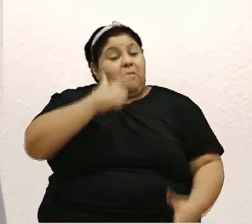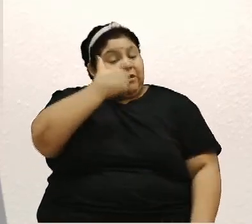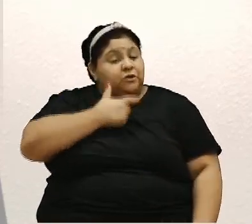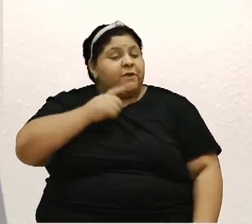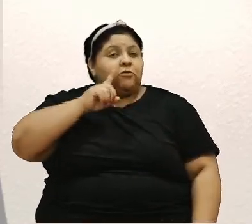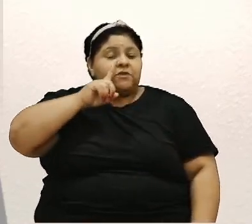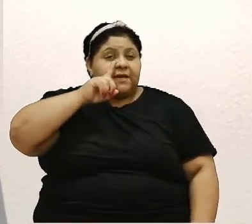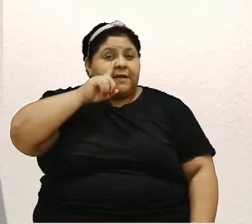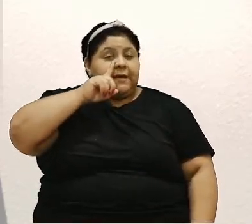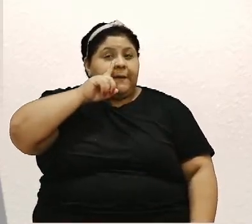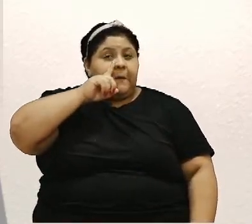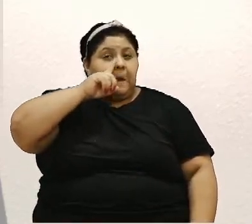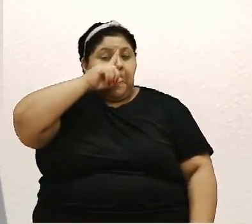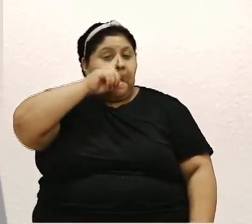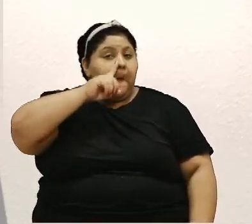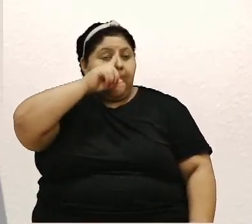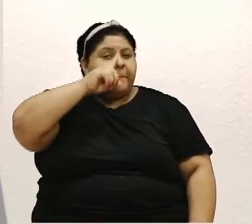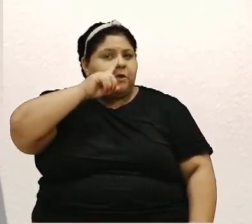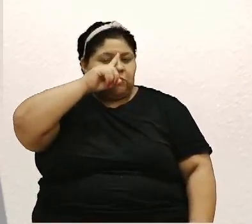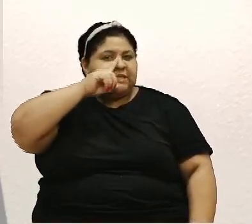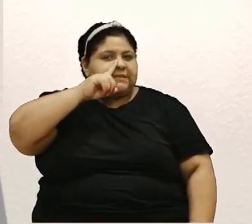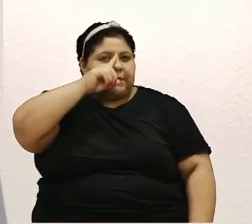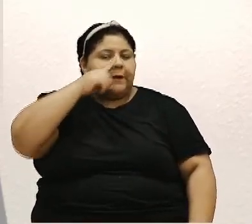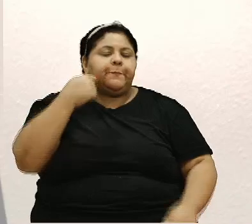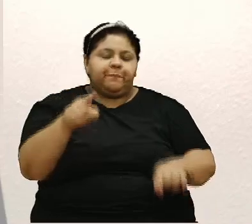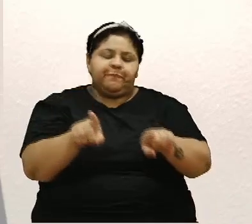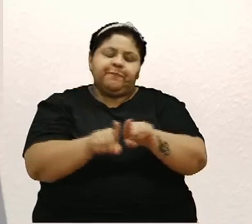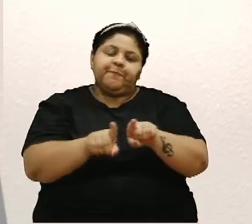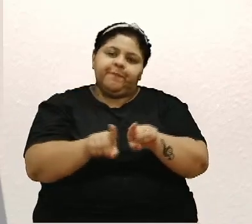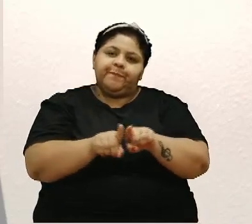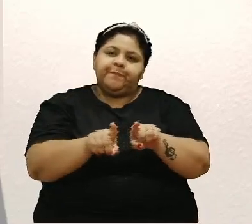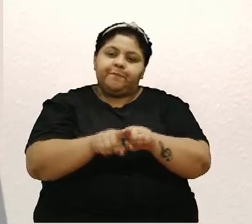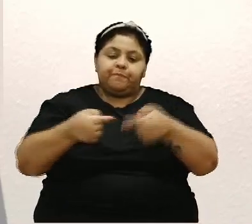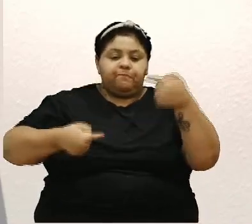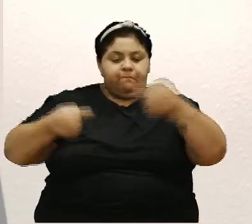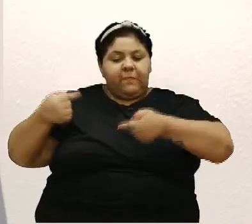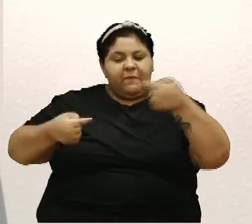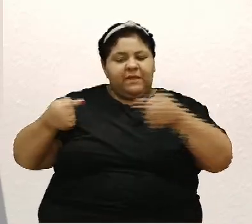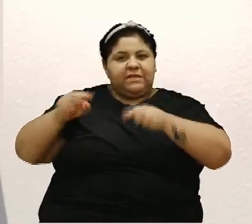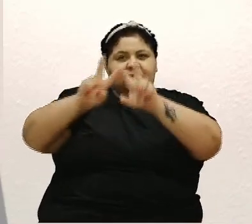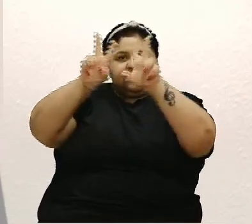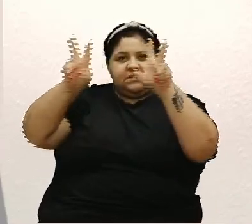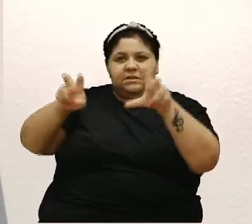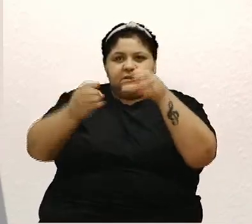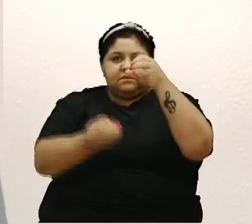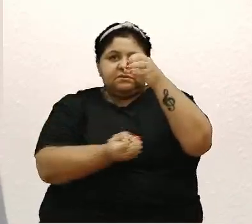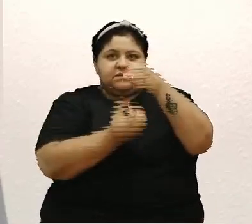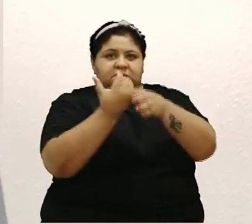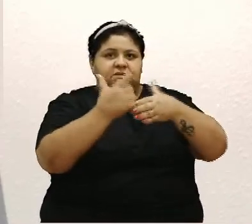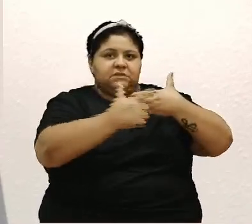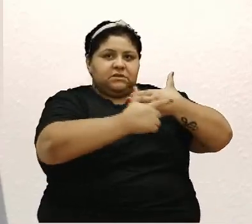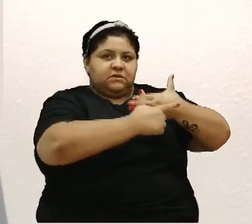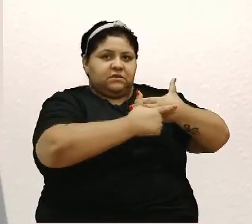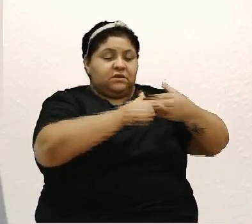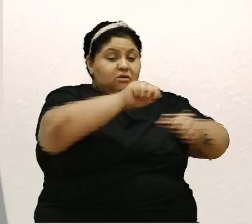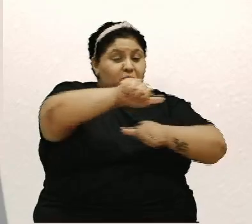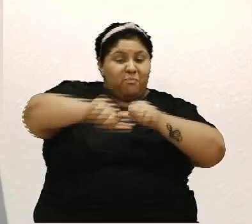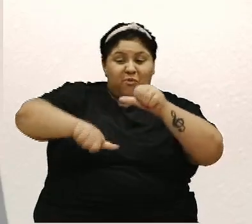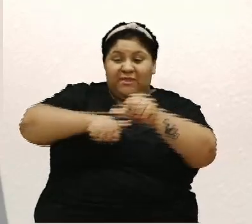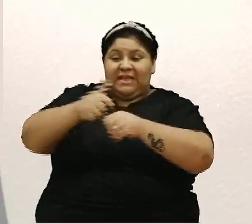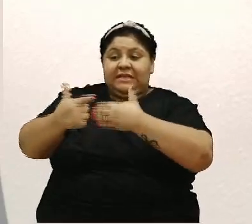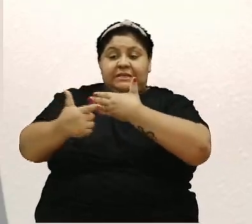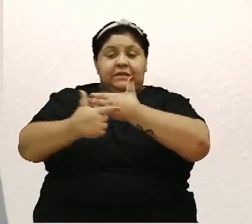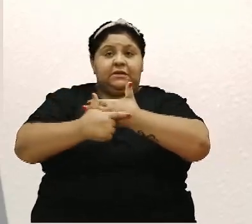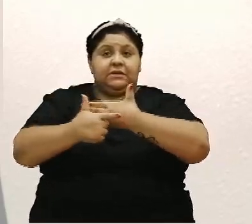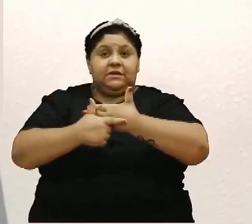arriscado. Creio que nós vamos ter que ter cuidado aqui nessa casa quando a gente for debater essas coisas, né? Criação de cargo, alteração de cargo, para que